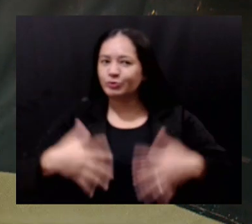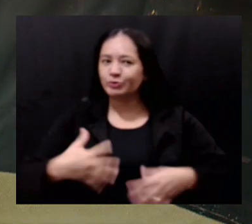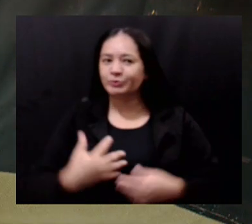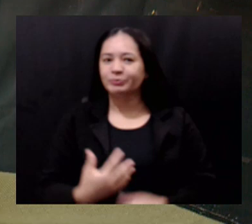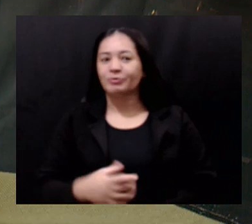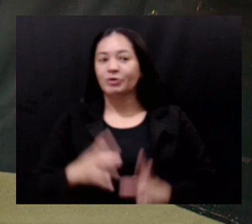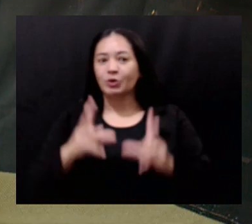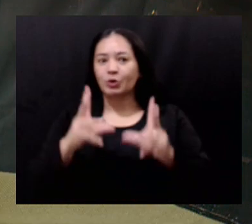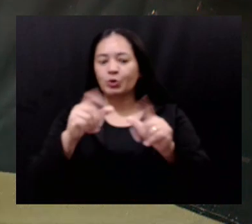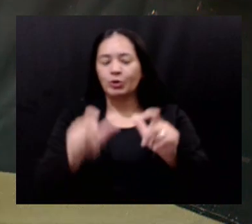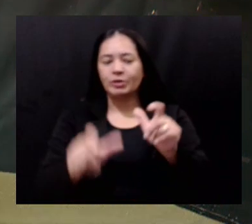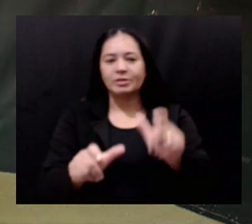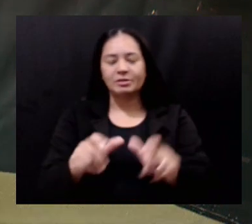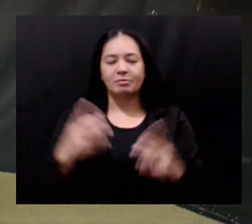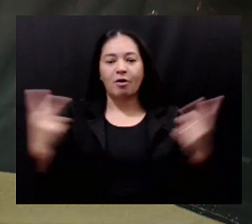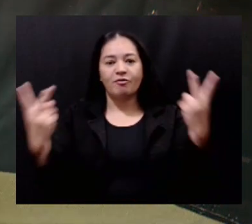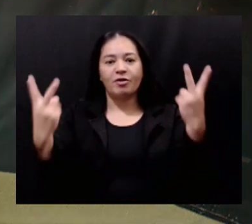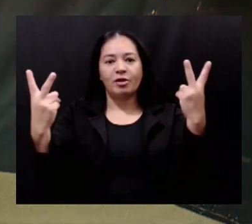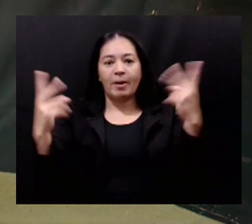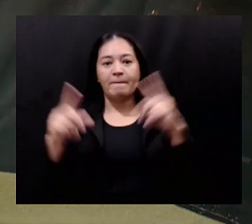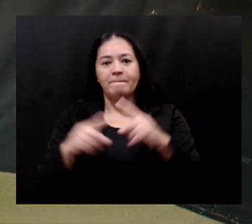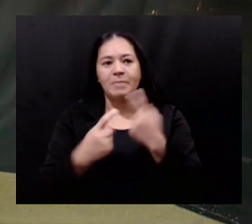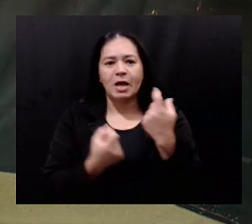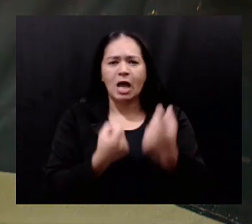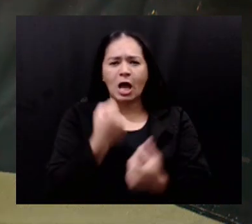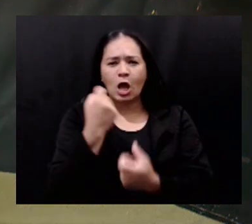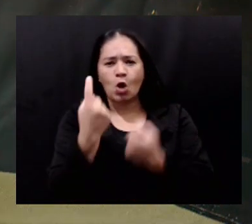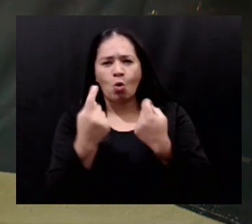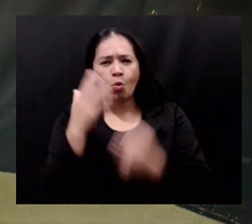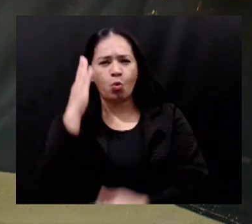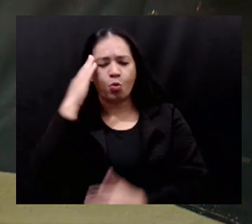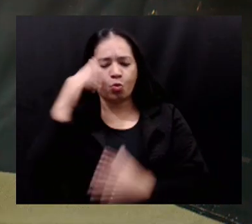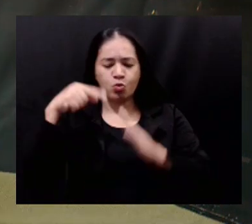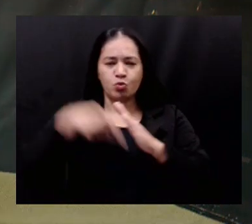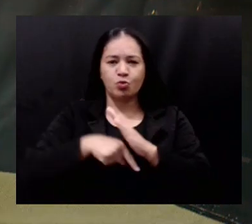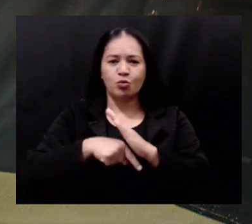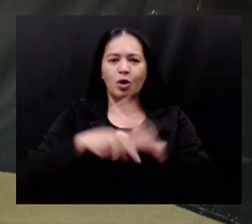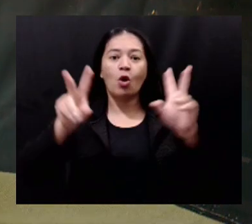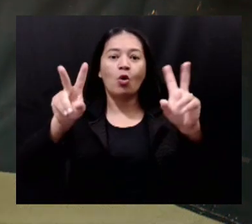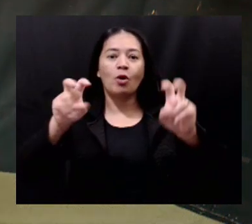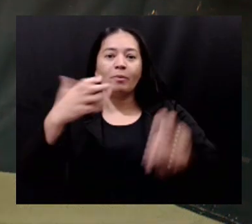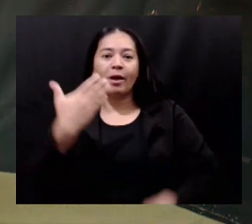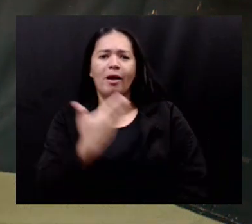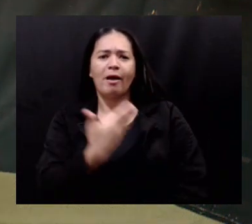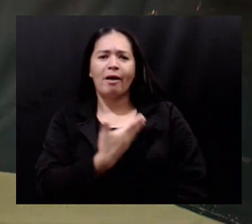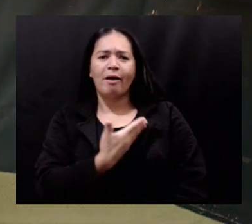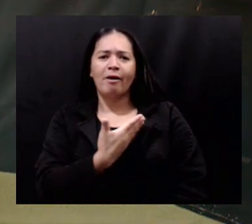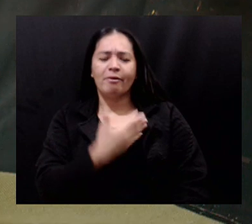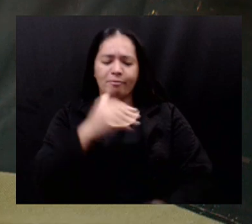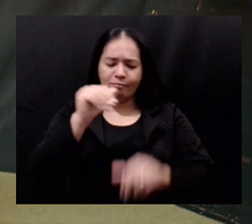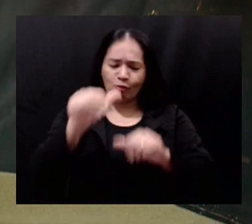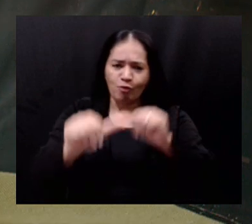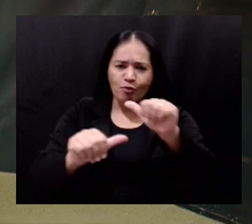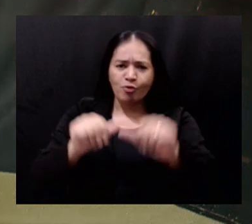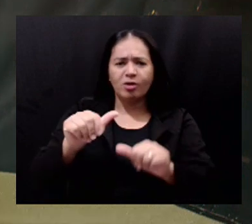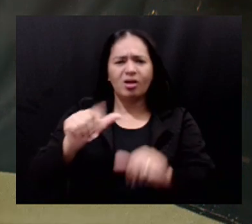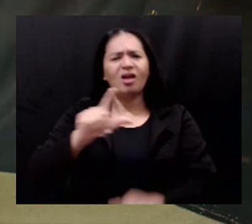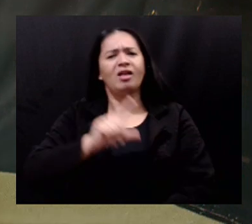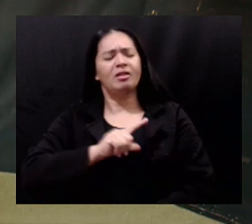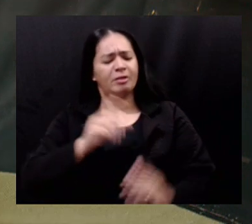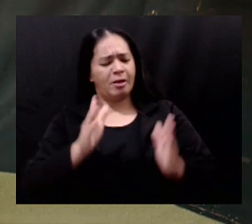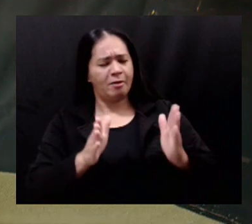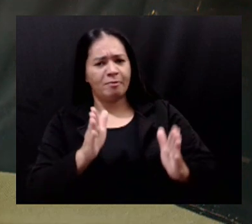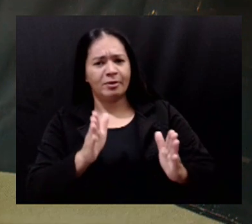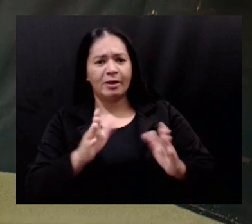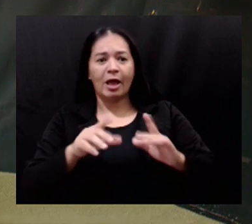mas poucos entendem a fundo. É a amizade. Ela muda com o tempo? Tem fases. E na era da inteligência artificial,